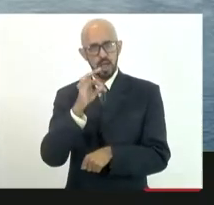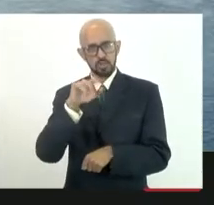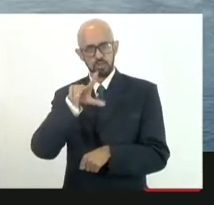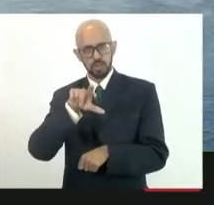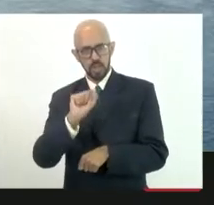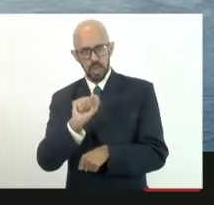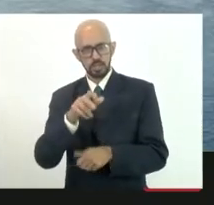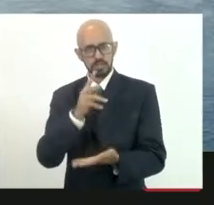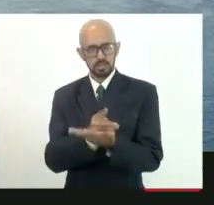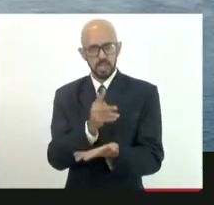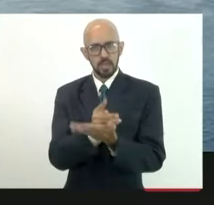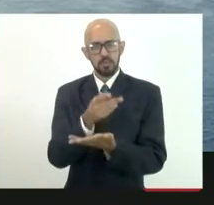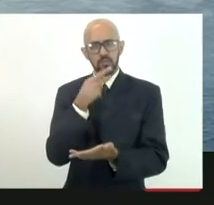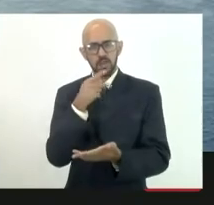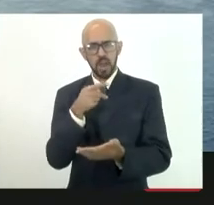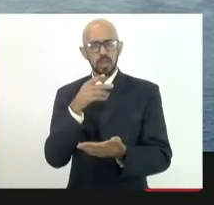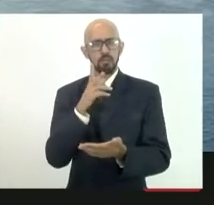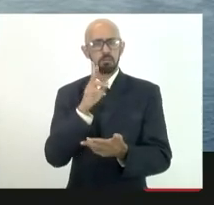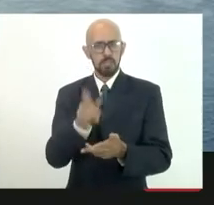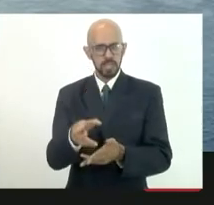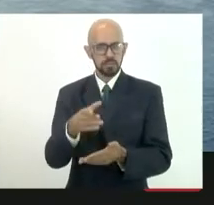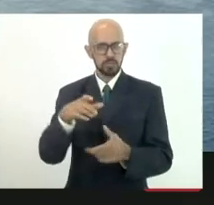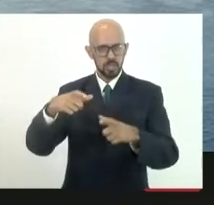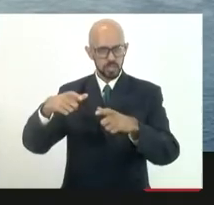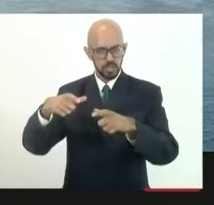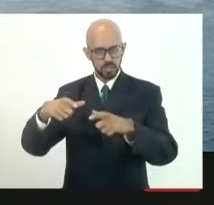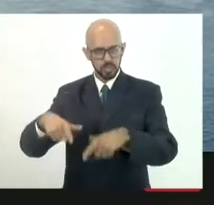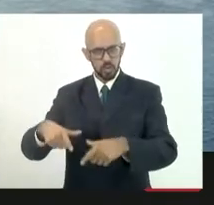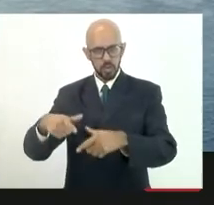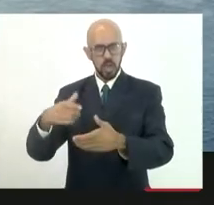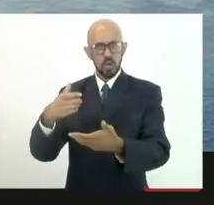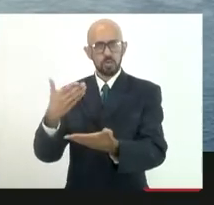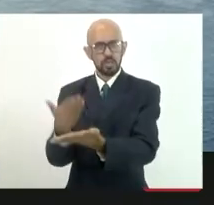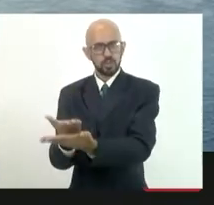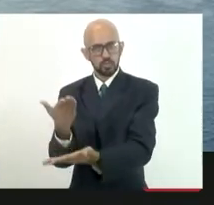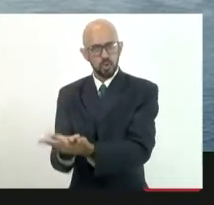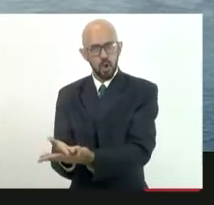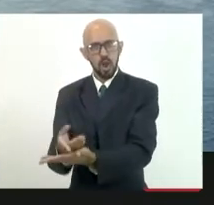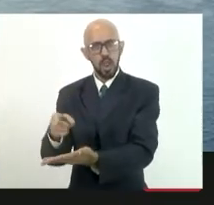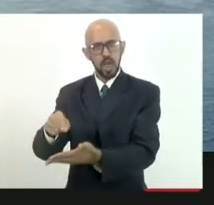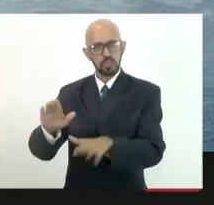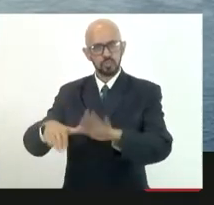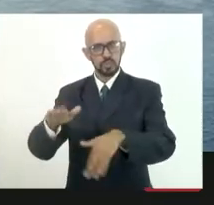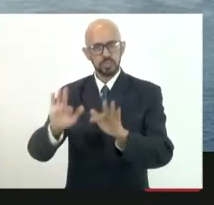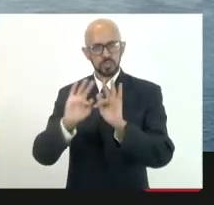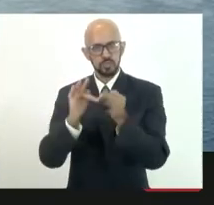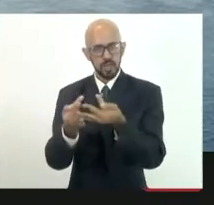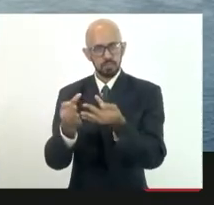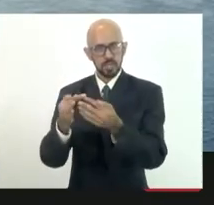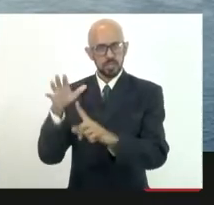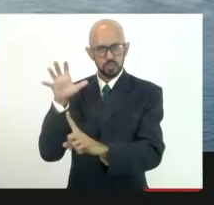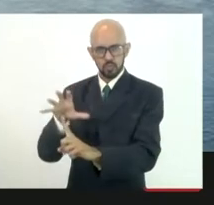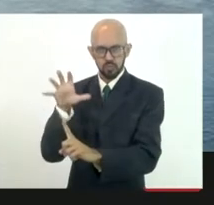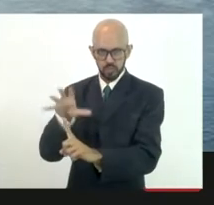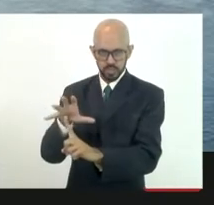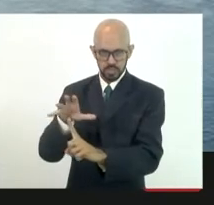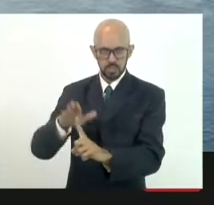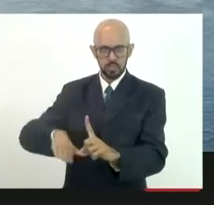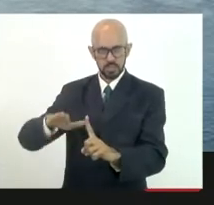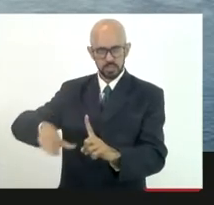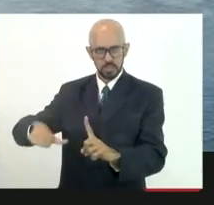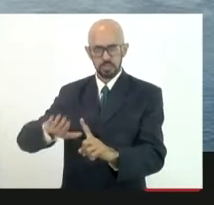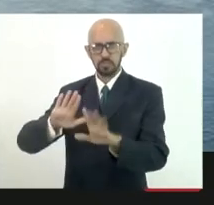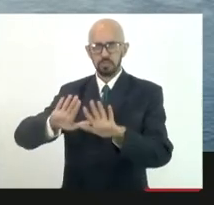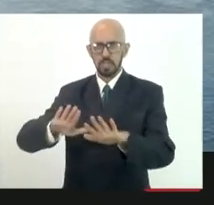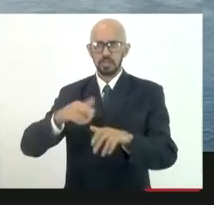mesmo trazendo na escola, em alguns espaços, as famílias incutem algumas coisas na cabeça das crianças, mas eu sempre trago